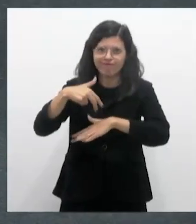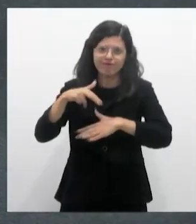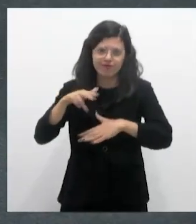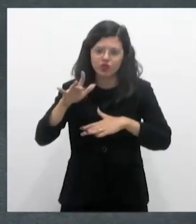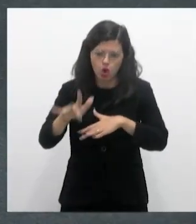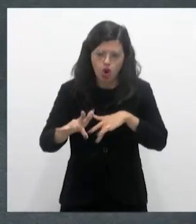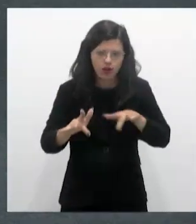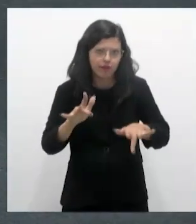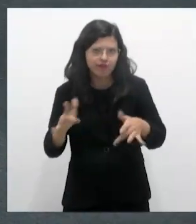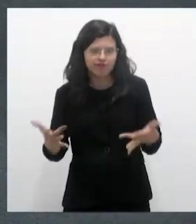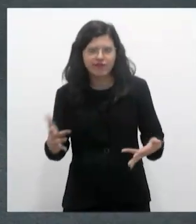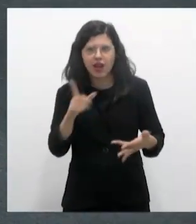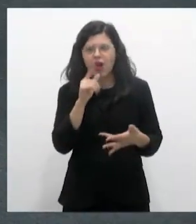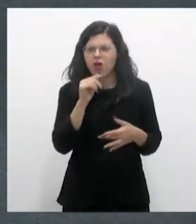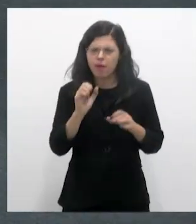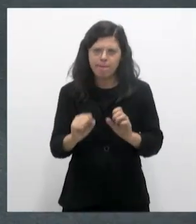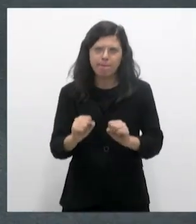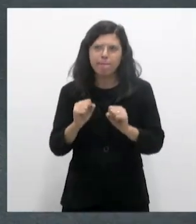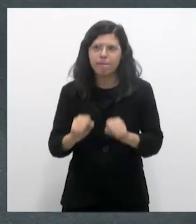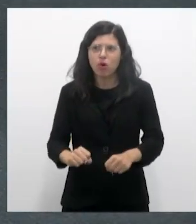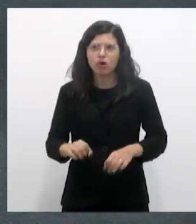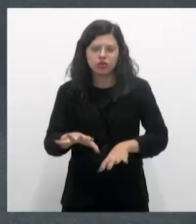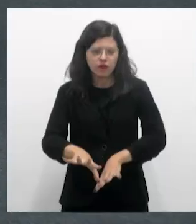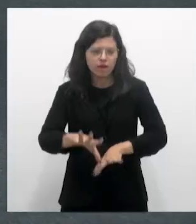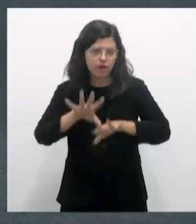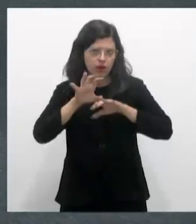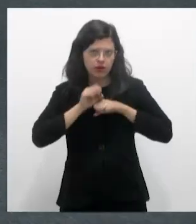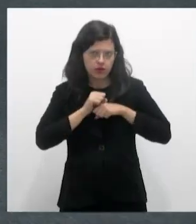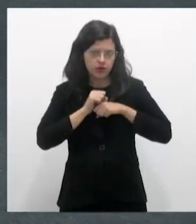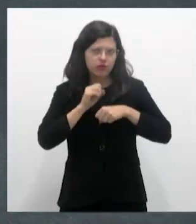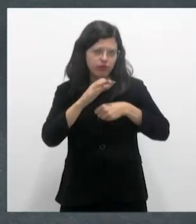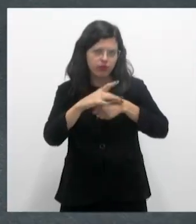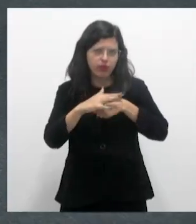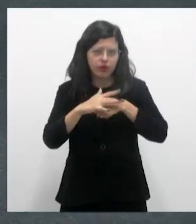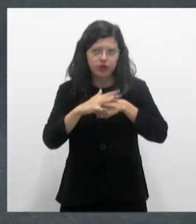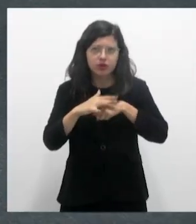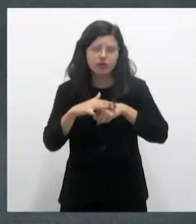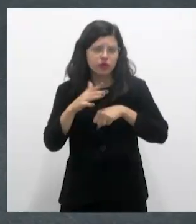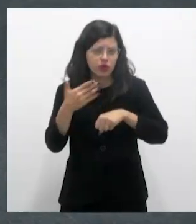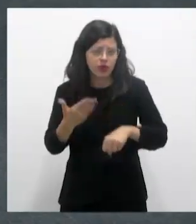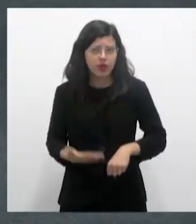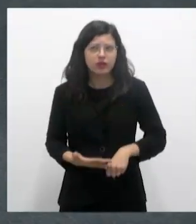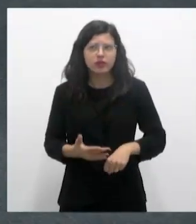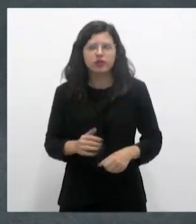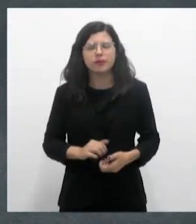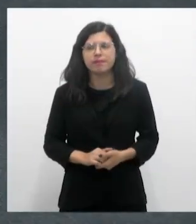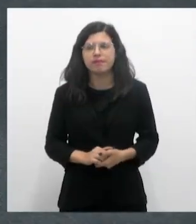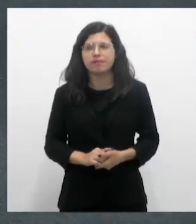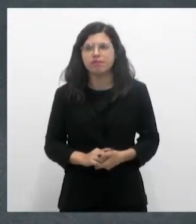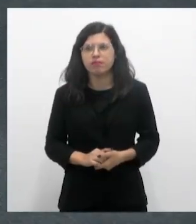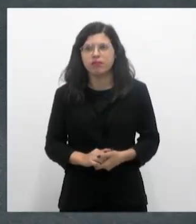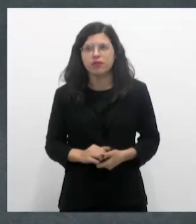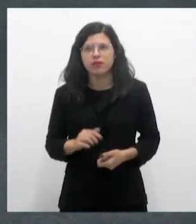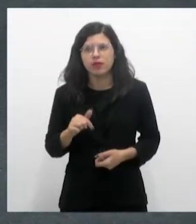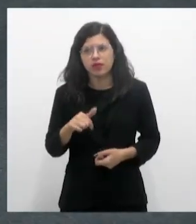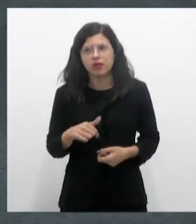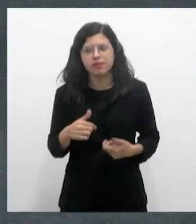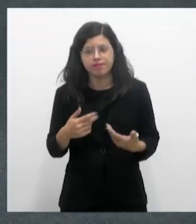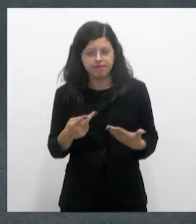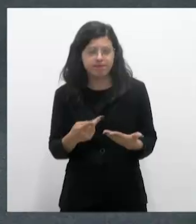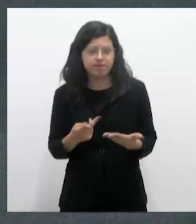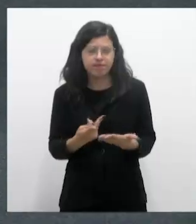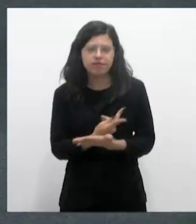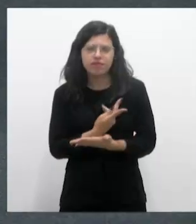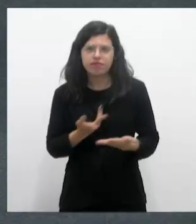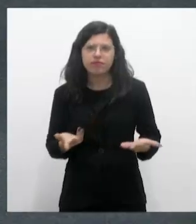podem ser, sim, infectadas, então, pelo leptospira, que, por sinal, é o transmissor da leptospirose. Então, eu